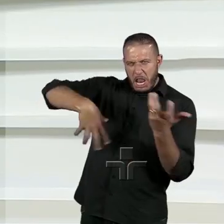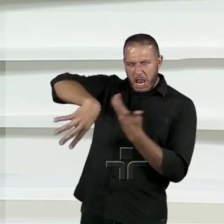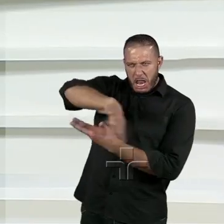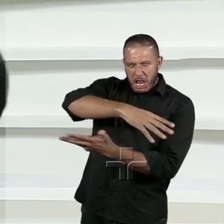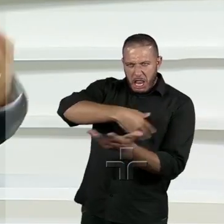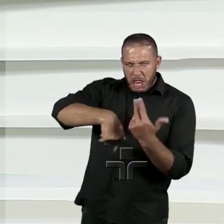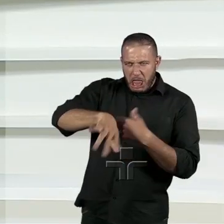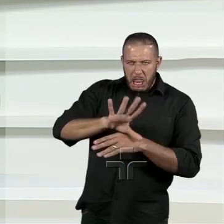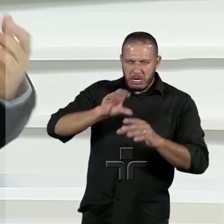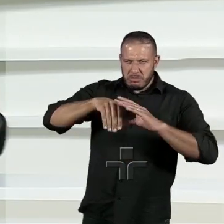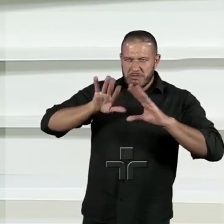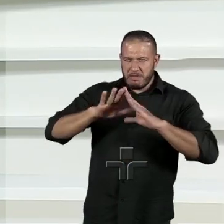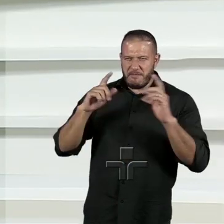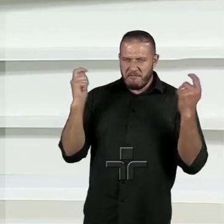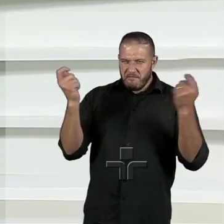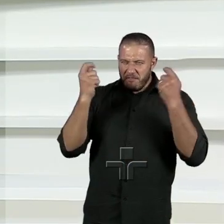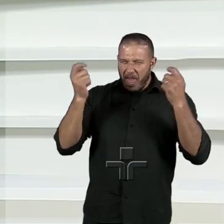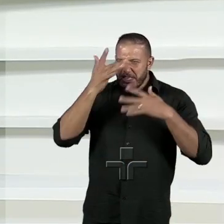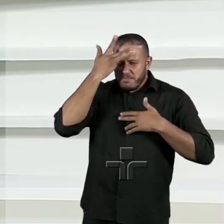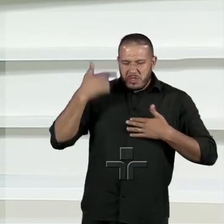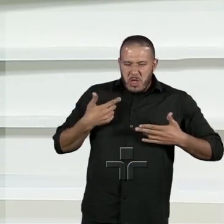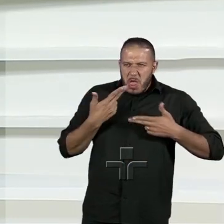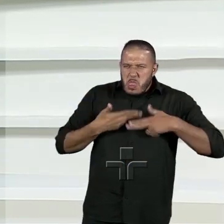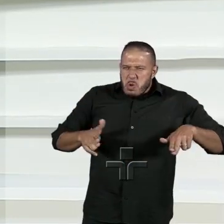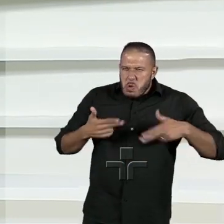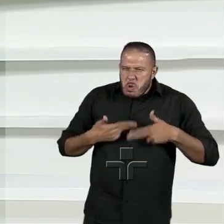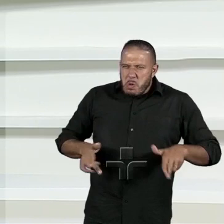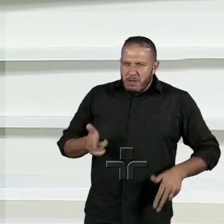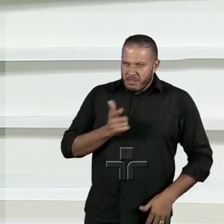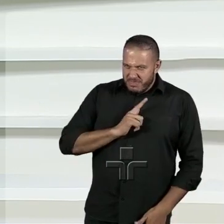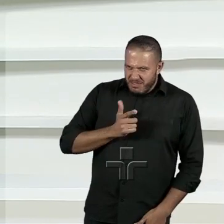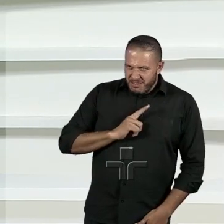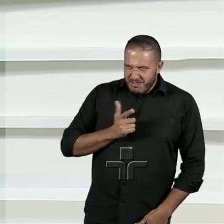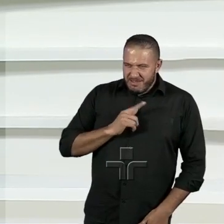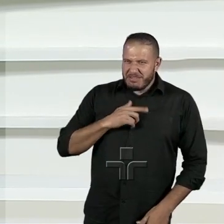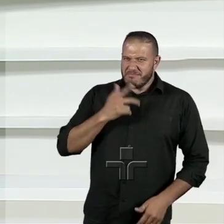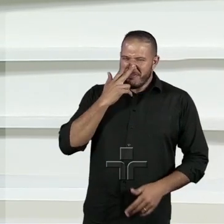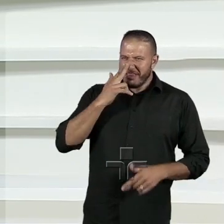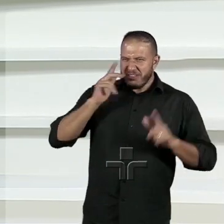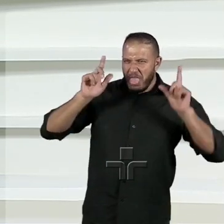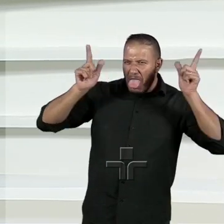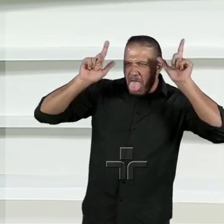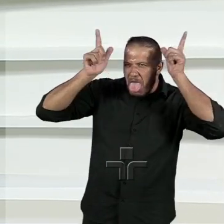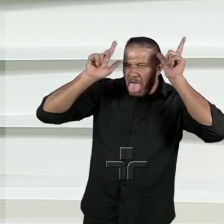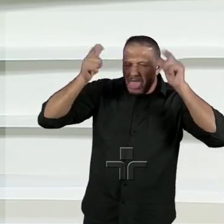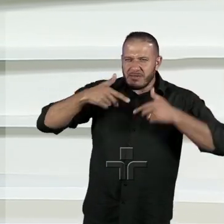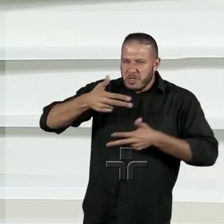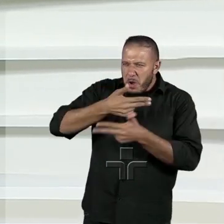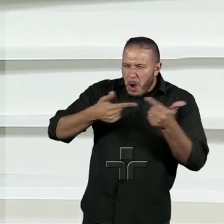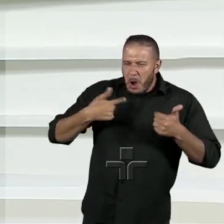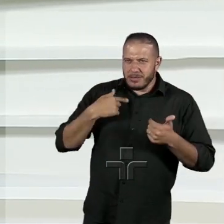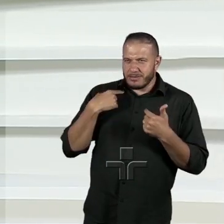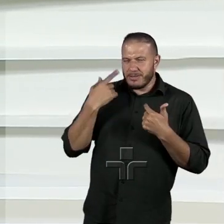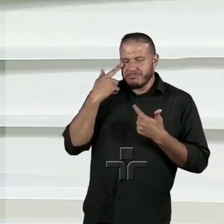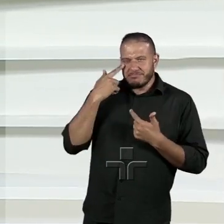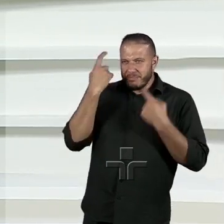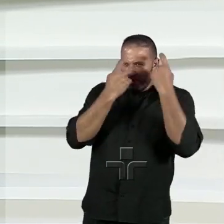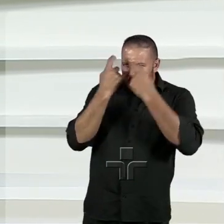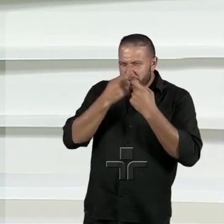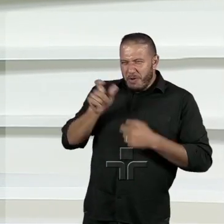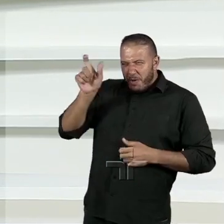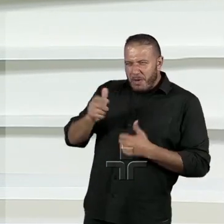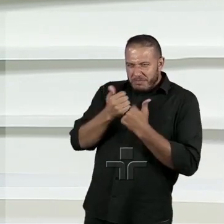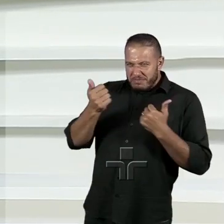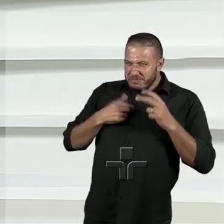balbúrdia, festa de gente pelada, essa coisa que parece que está preocupando o atual ministro da Educação? O senhor